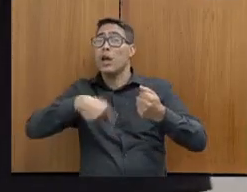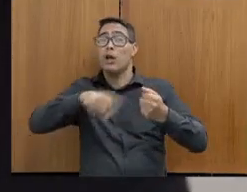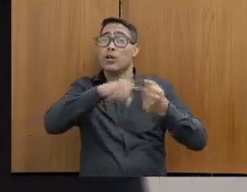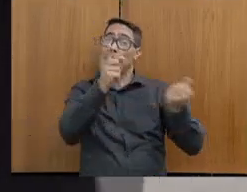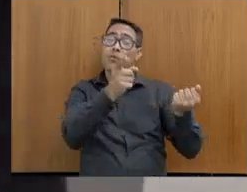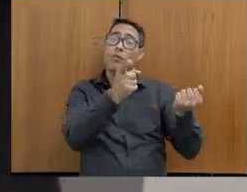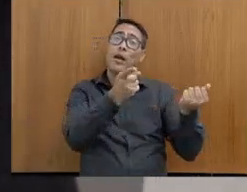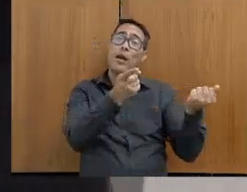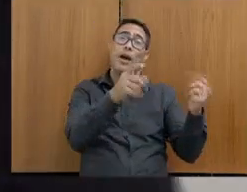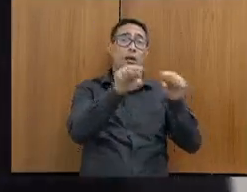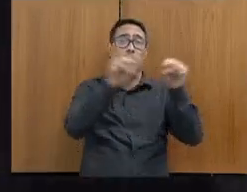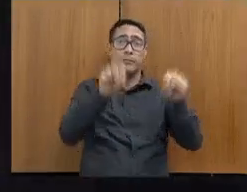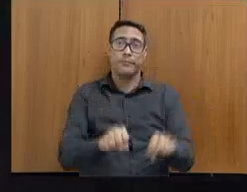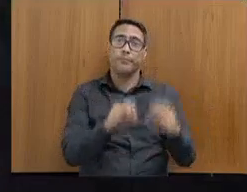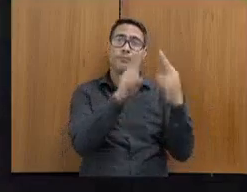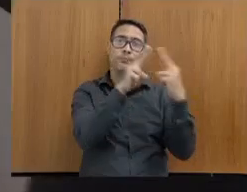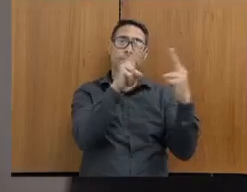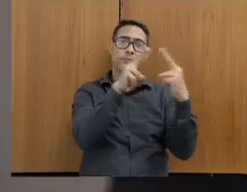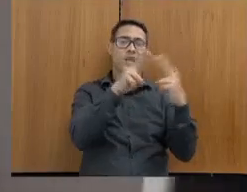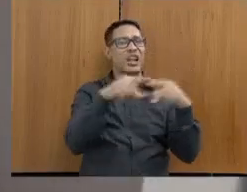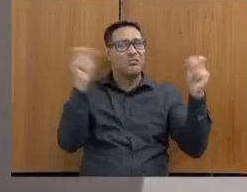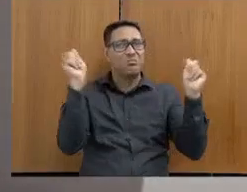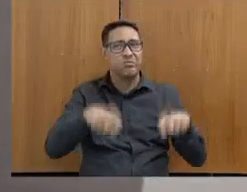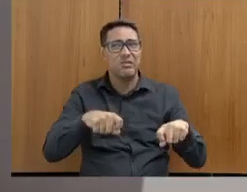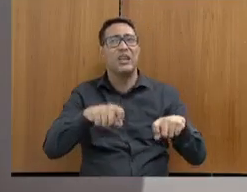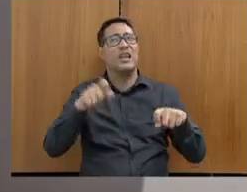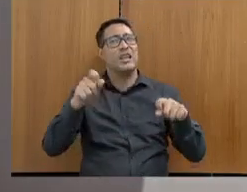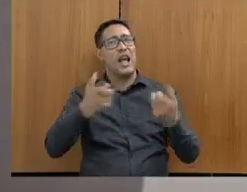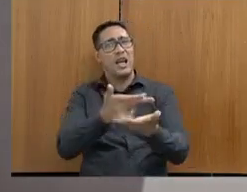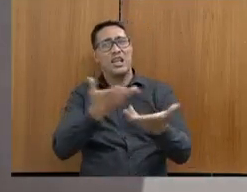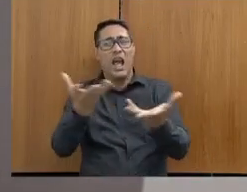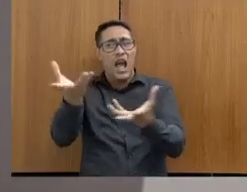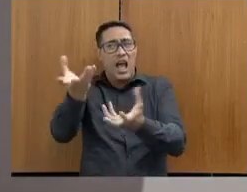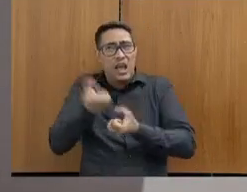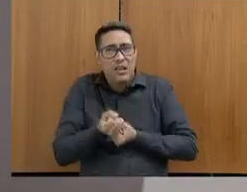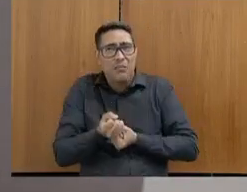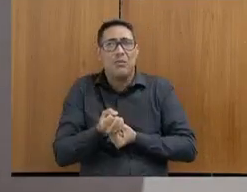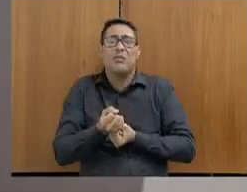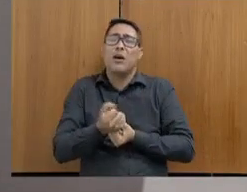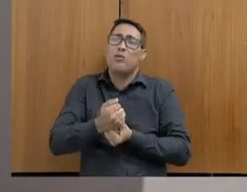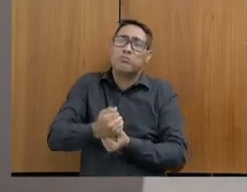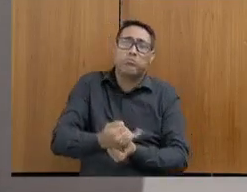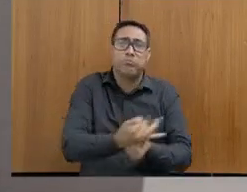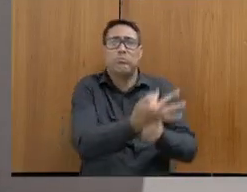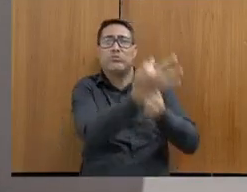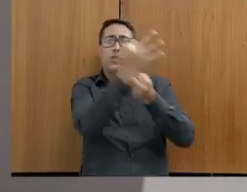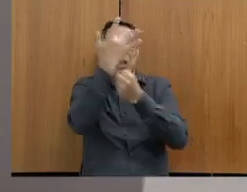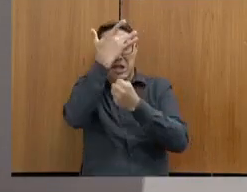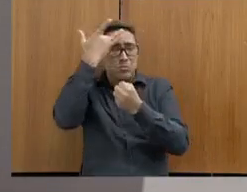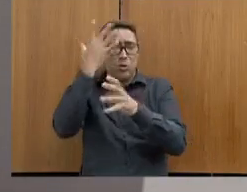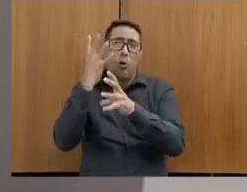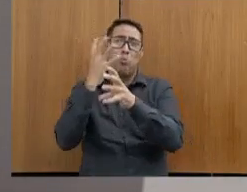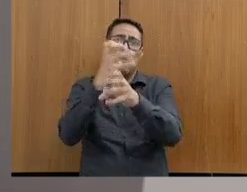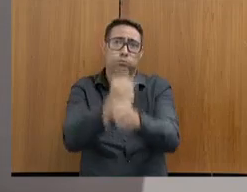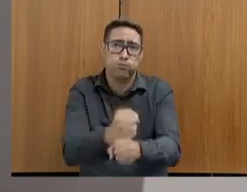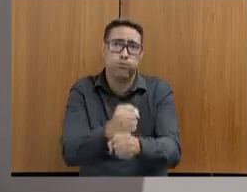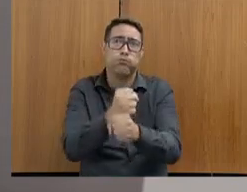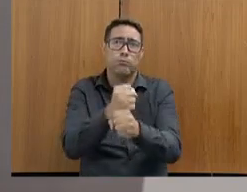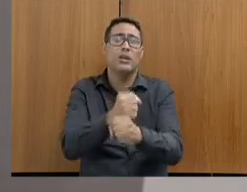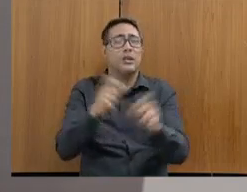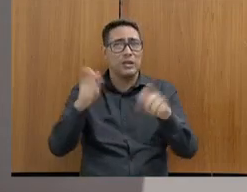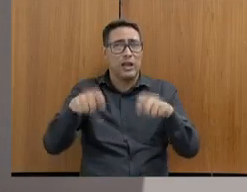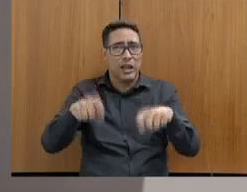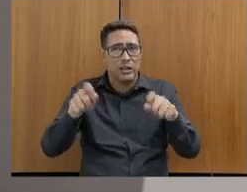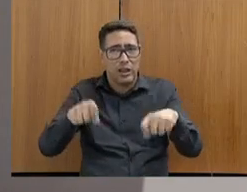é uma grande capacidade é para a recepção né do número significativo número muito grande né